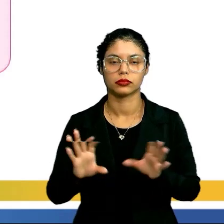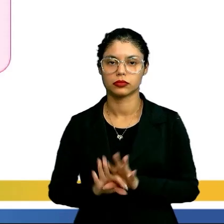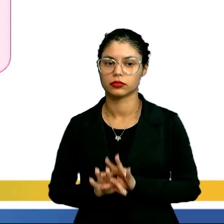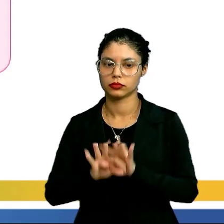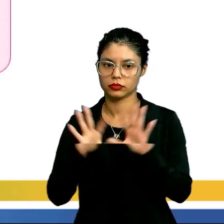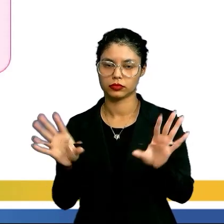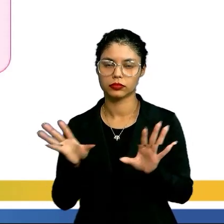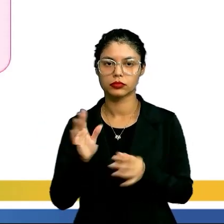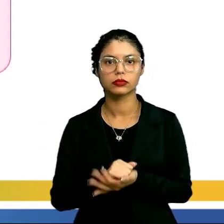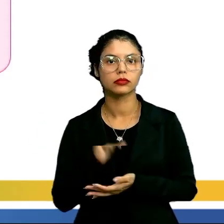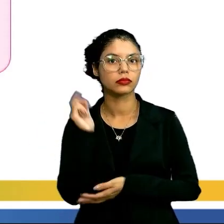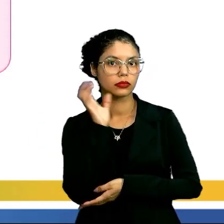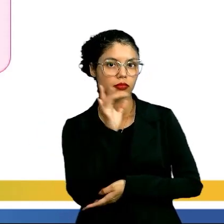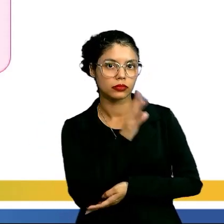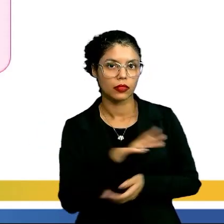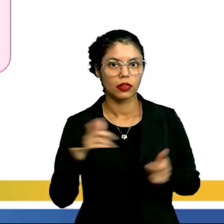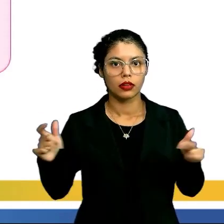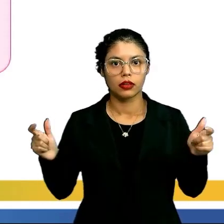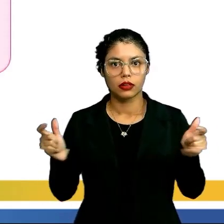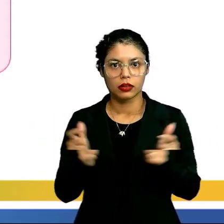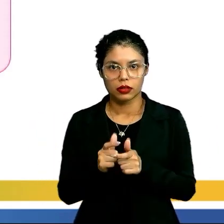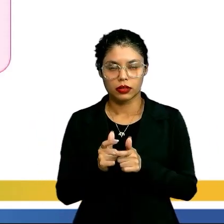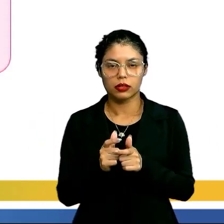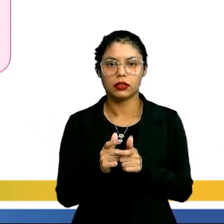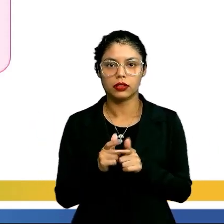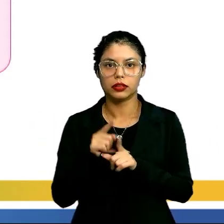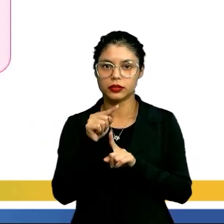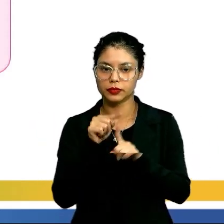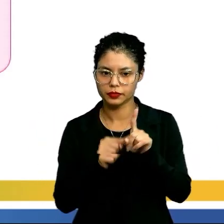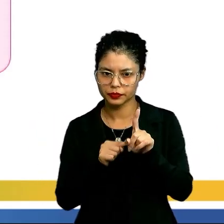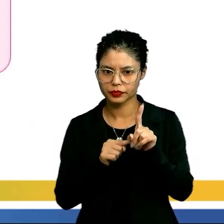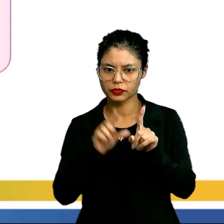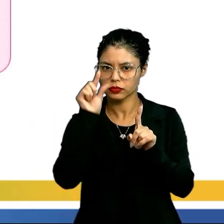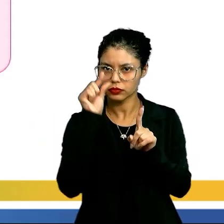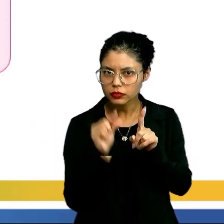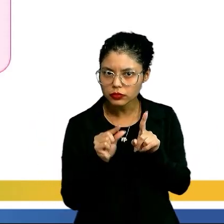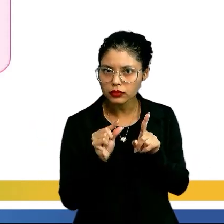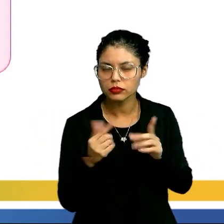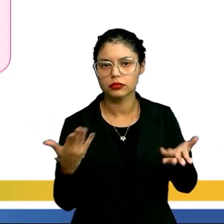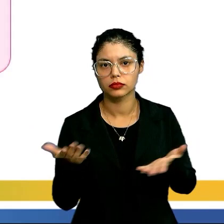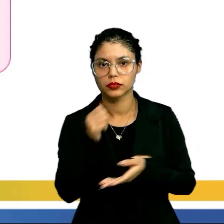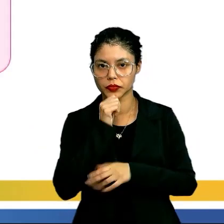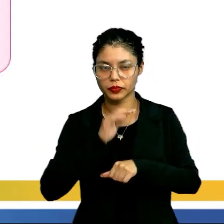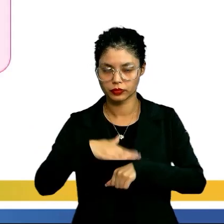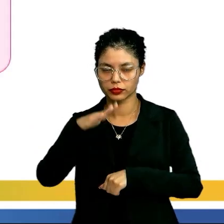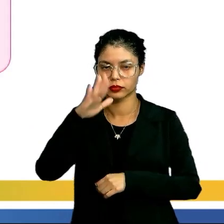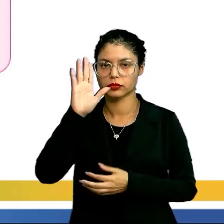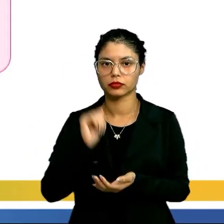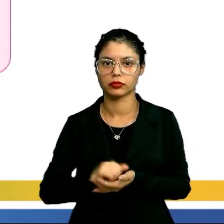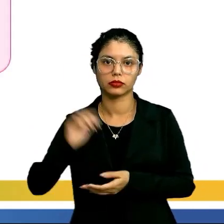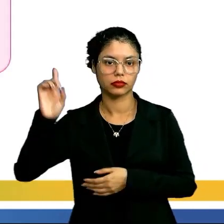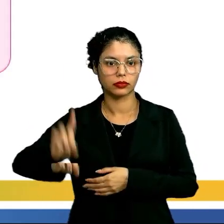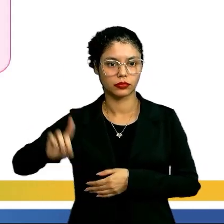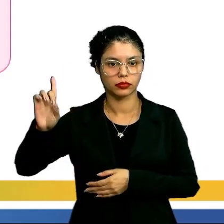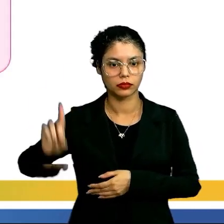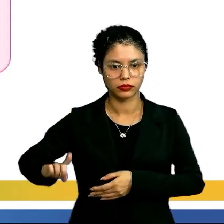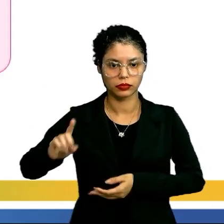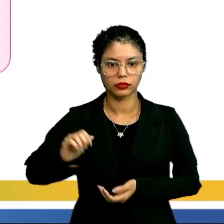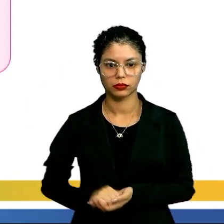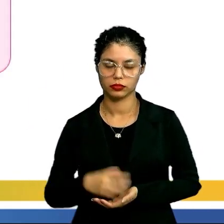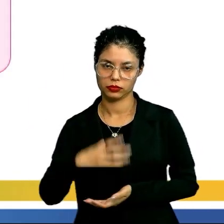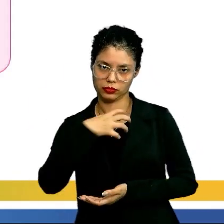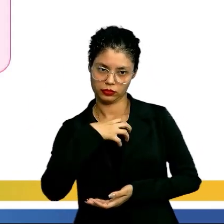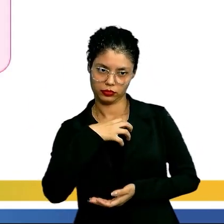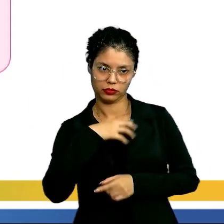liberando calor. Então, se eu diminuo a temperatura, essa reação ela vai ser deslocada mais ainda para a direita, né? No